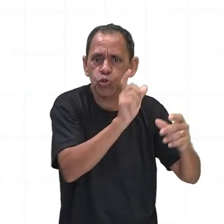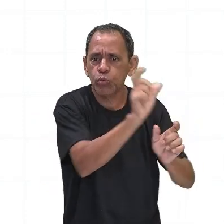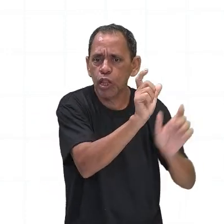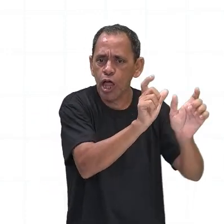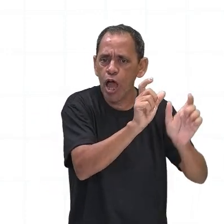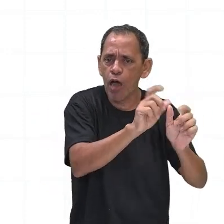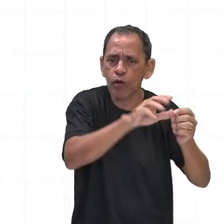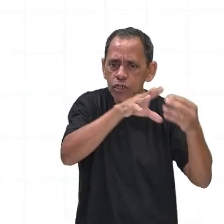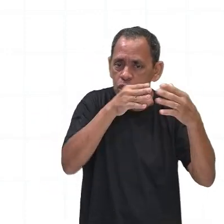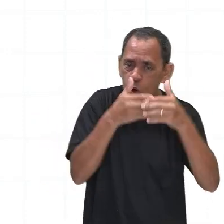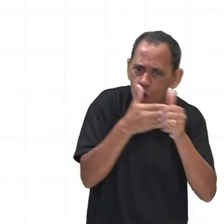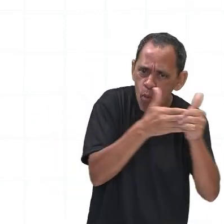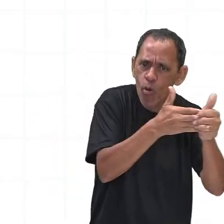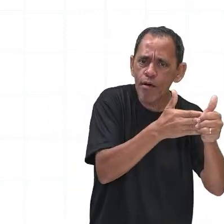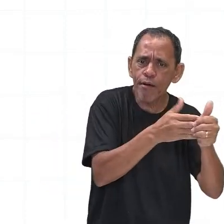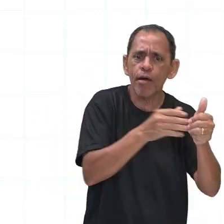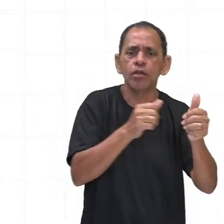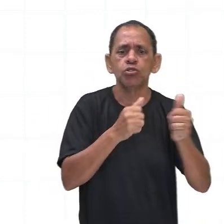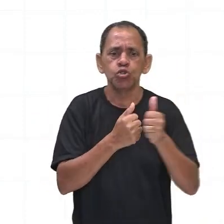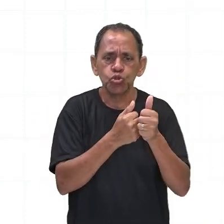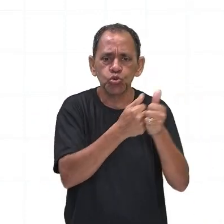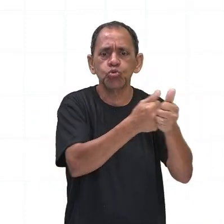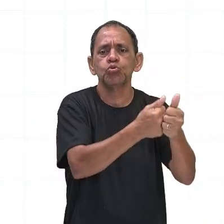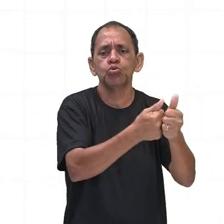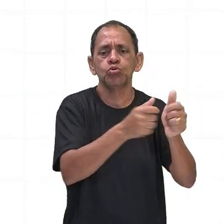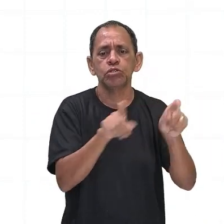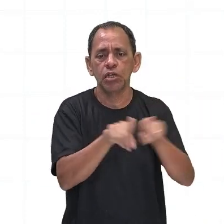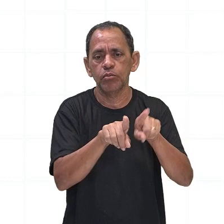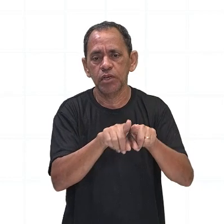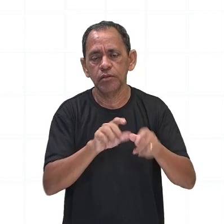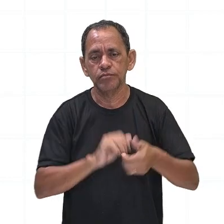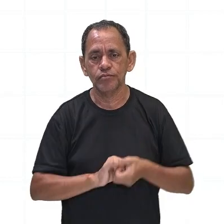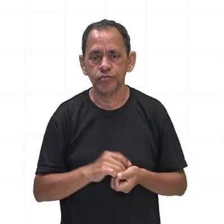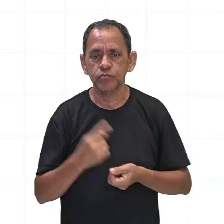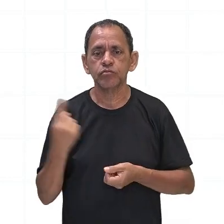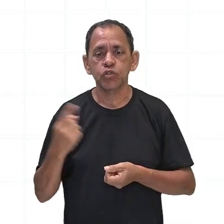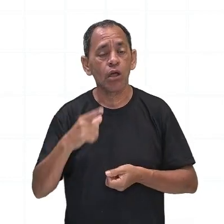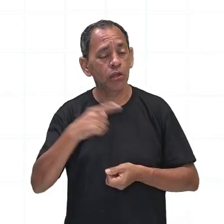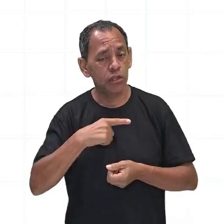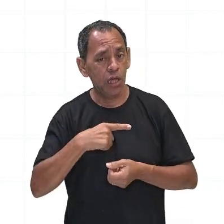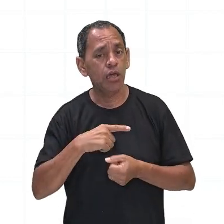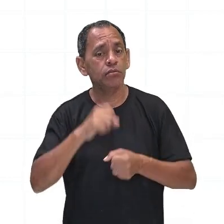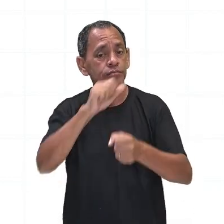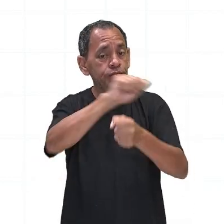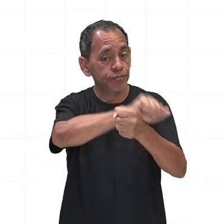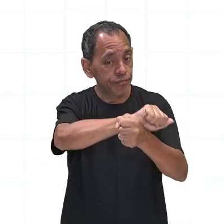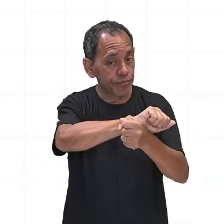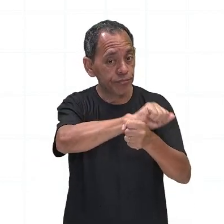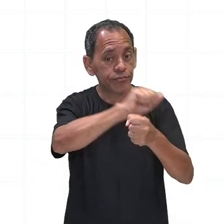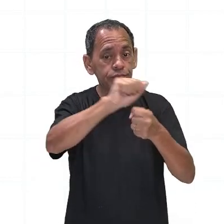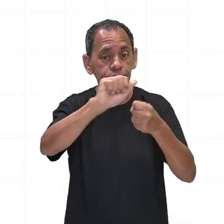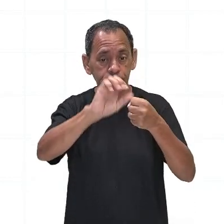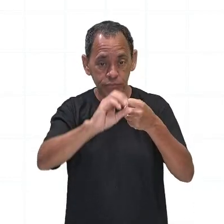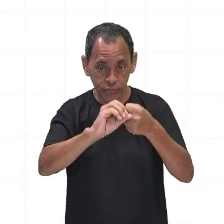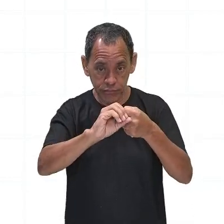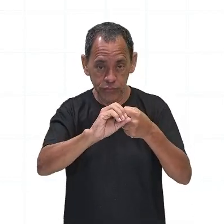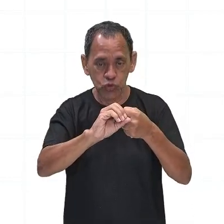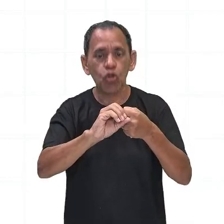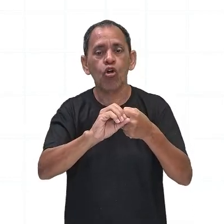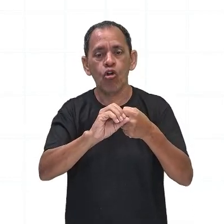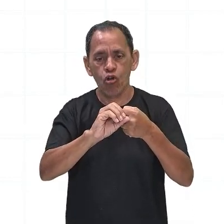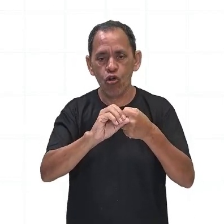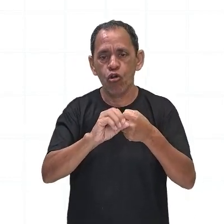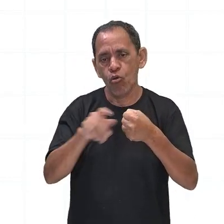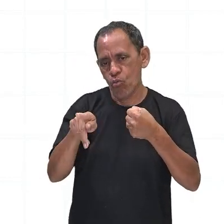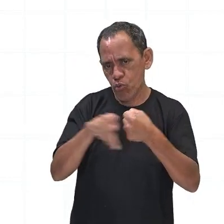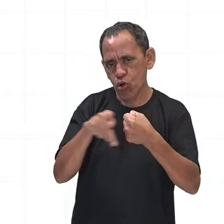substantivo crianças? Colocando aí para vocês, observem que nós temos um artigo, o artigo a, o pronome pessoal, certo? O